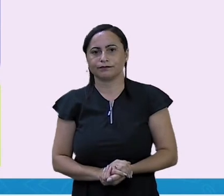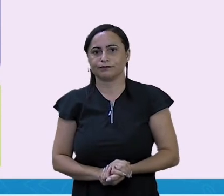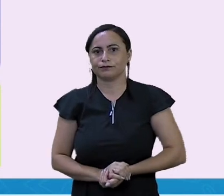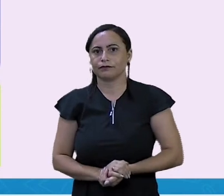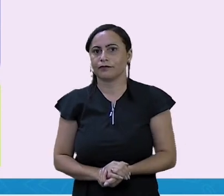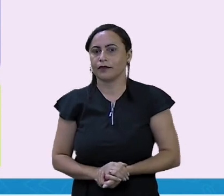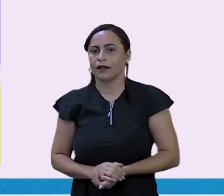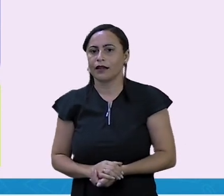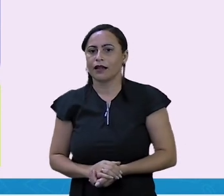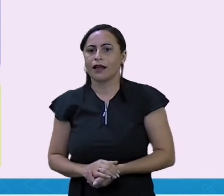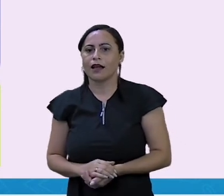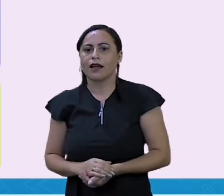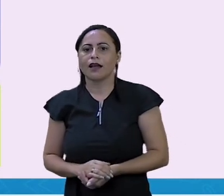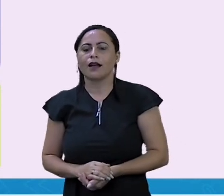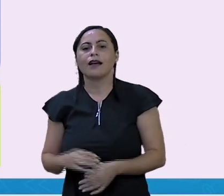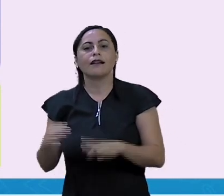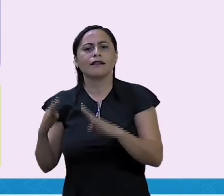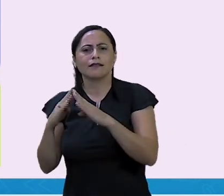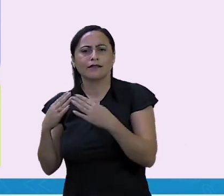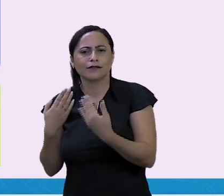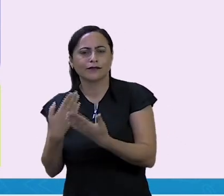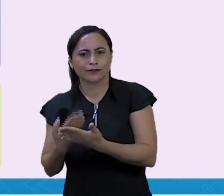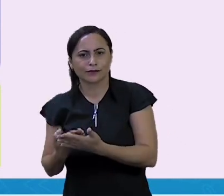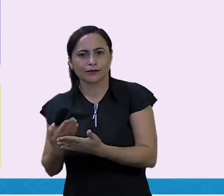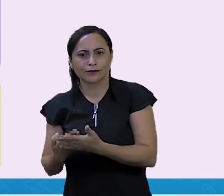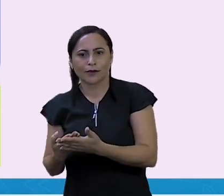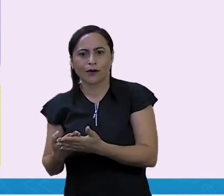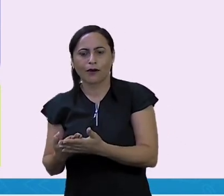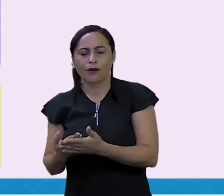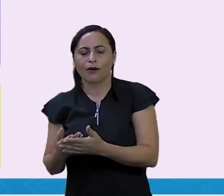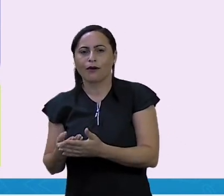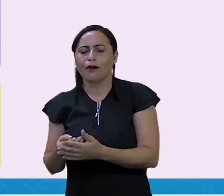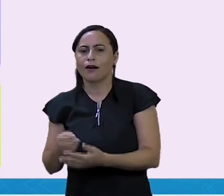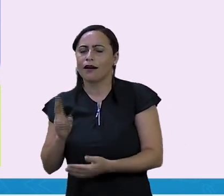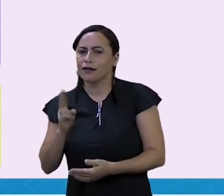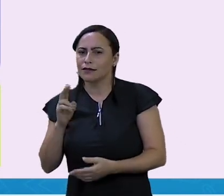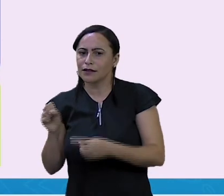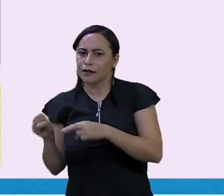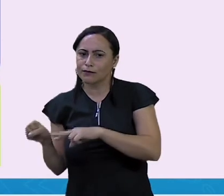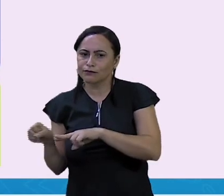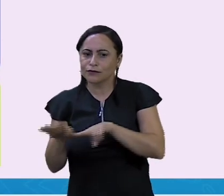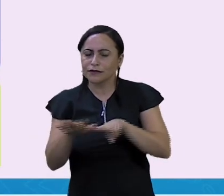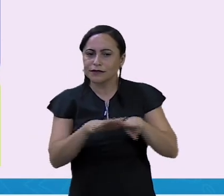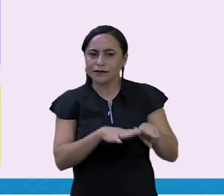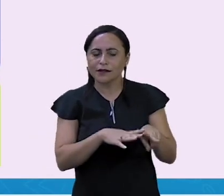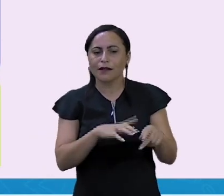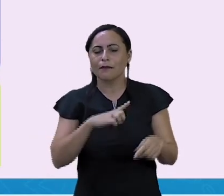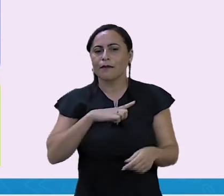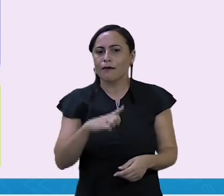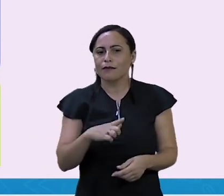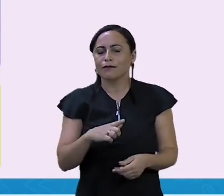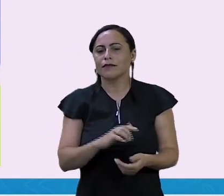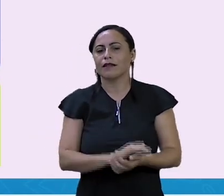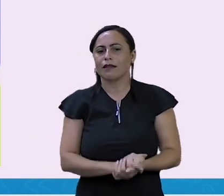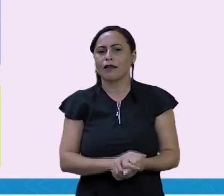presenciais, nós temos uma rotina de estudos, né, gente? De segunda a sexta-feira, nós temos um horário ao qual